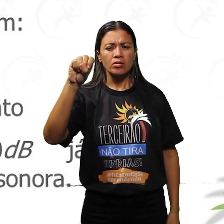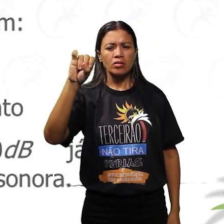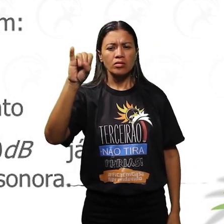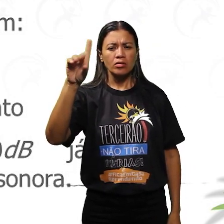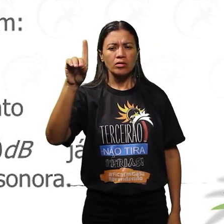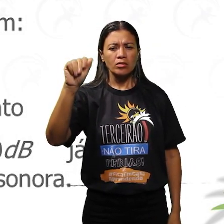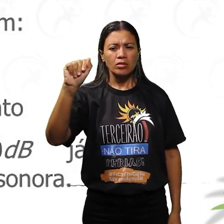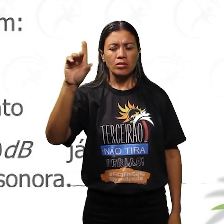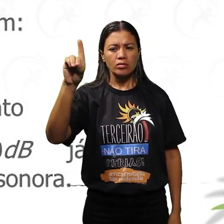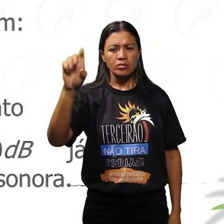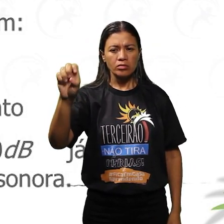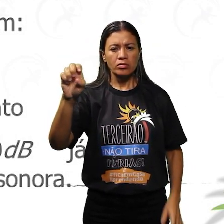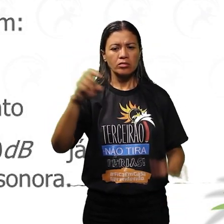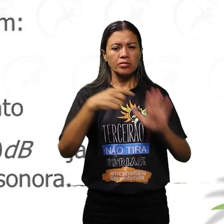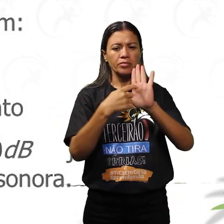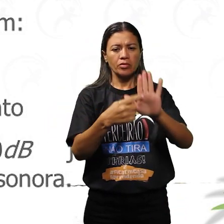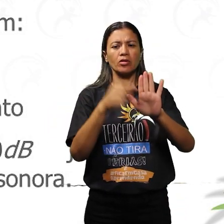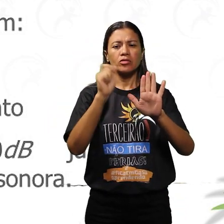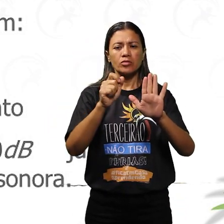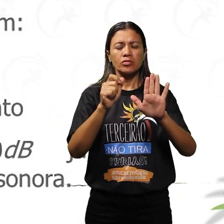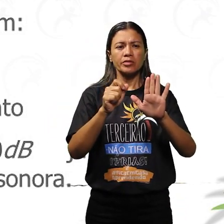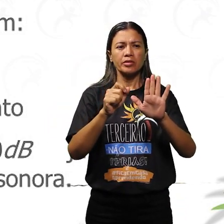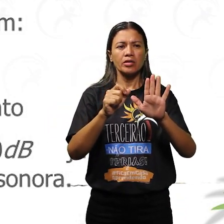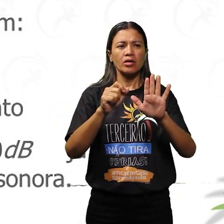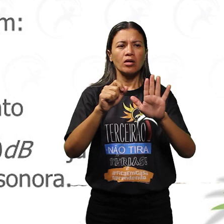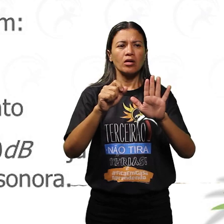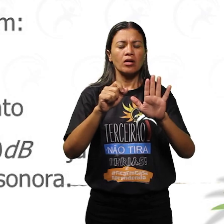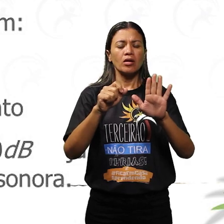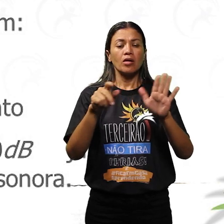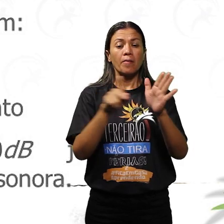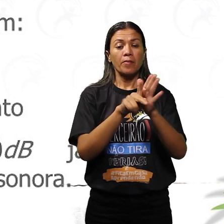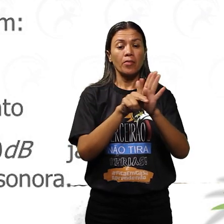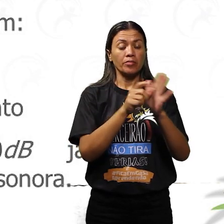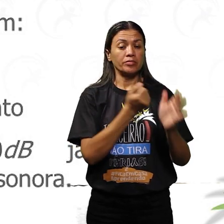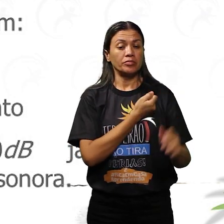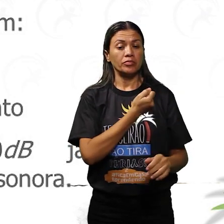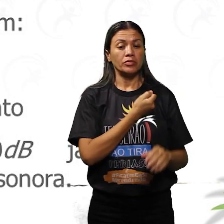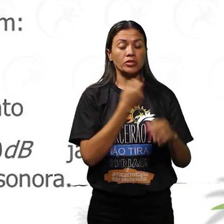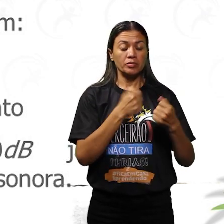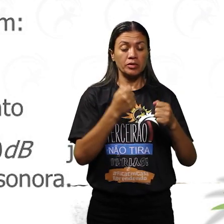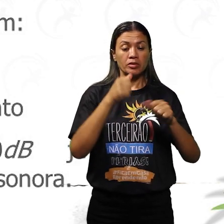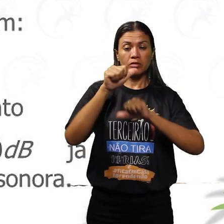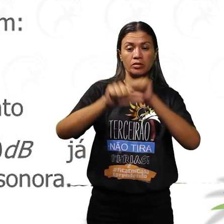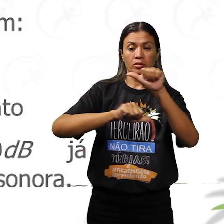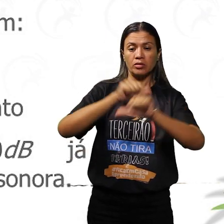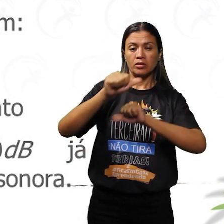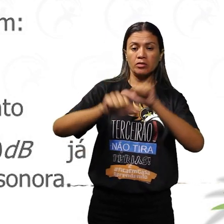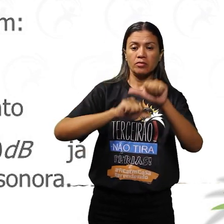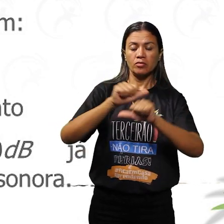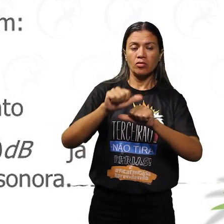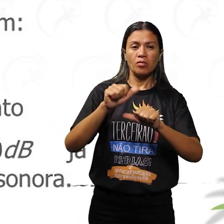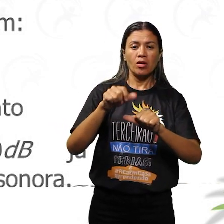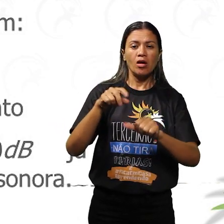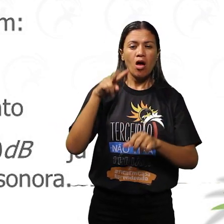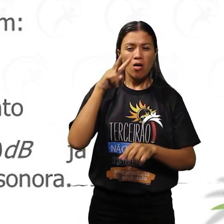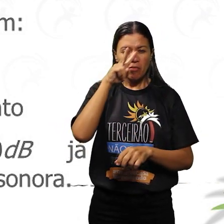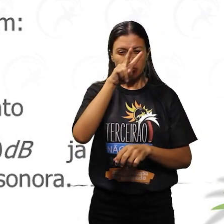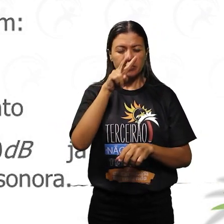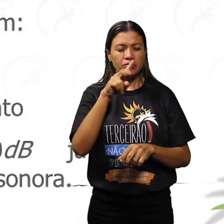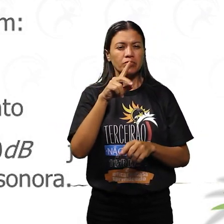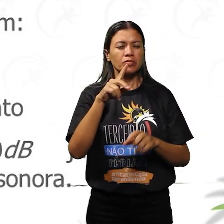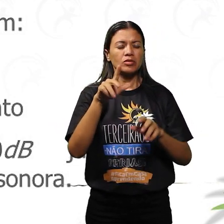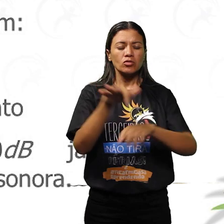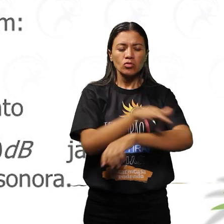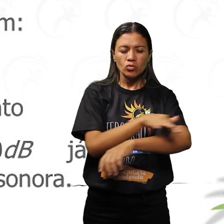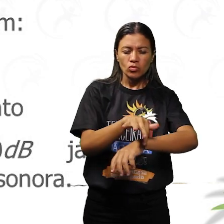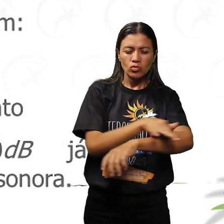mede a intensidade, ela vira uma escala logarítmica. E a gente precisa transformar essa intensidade física do som, que é